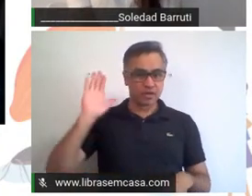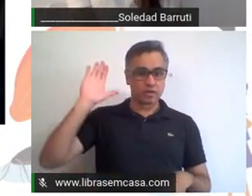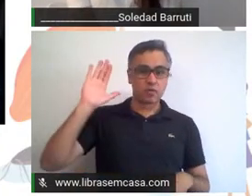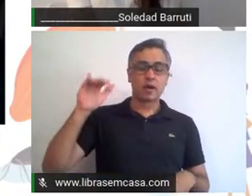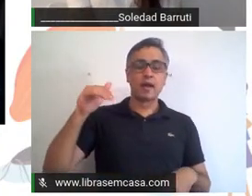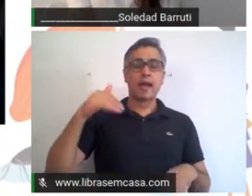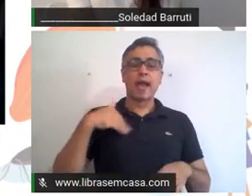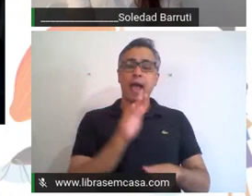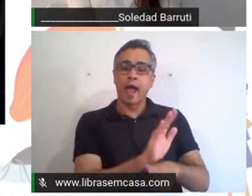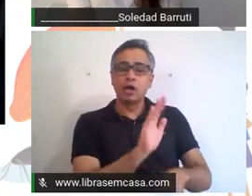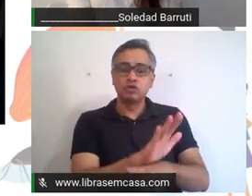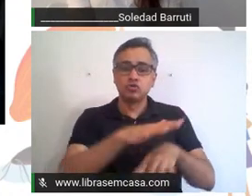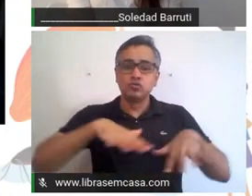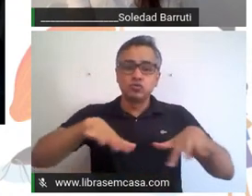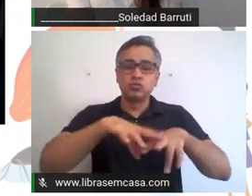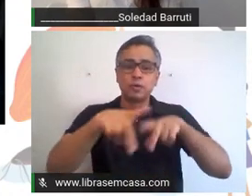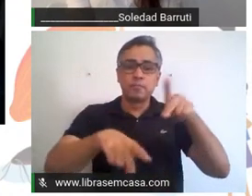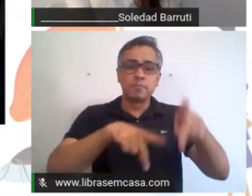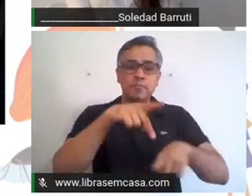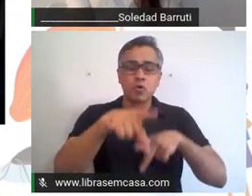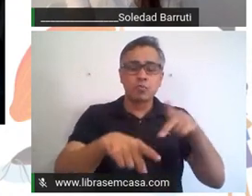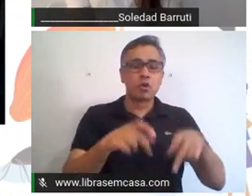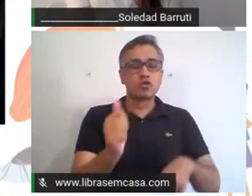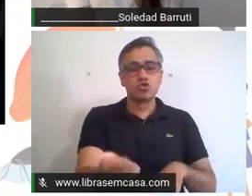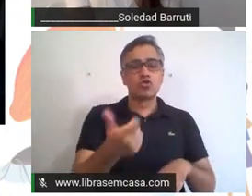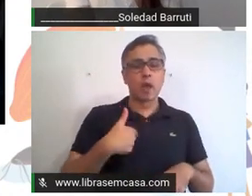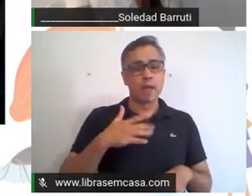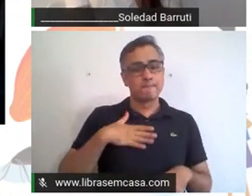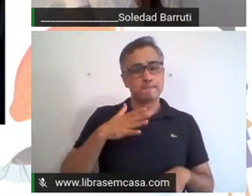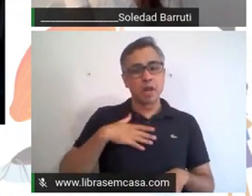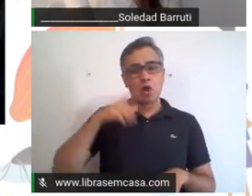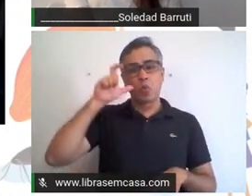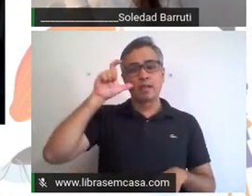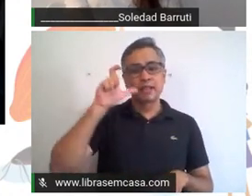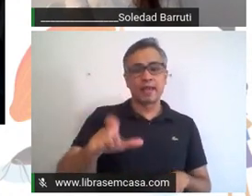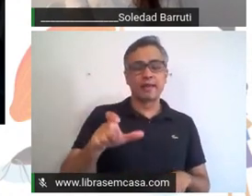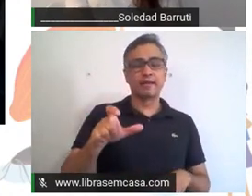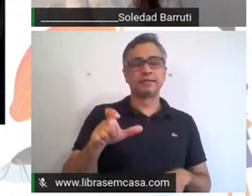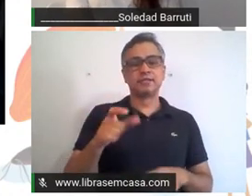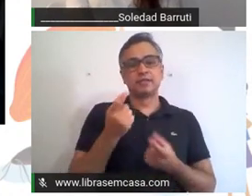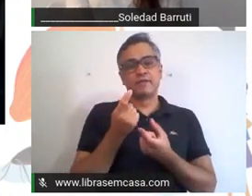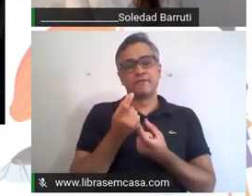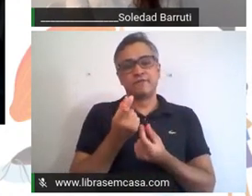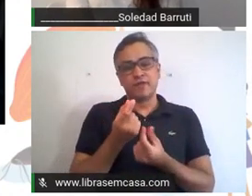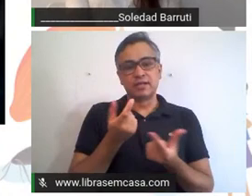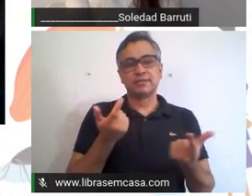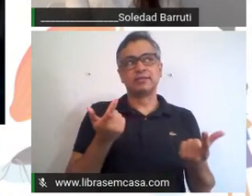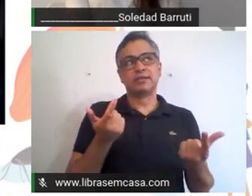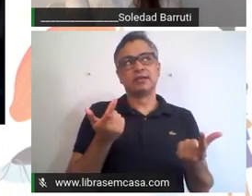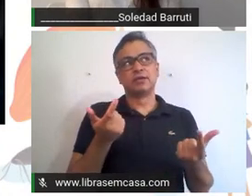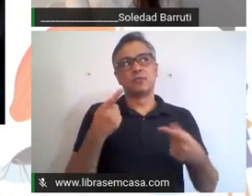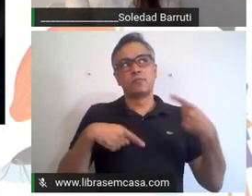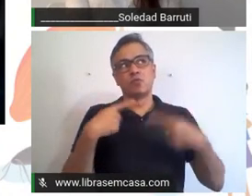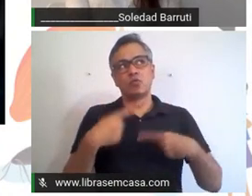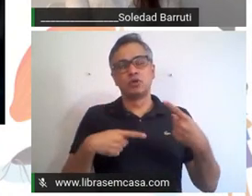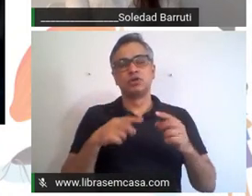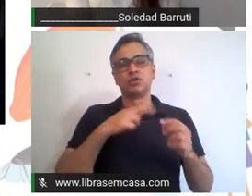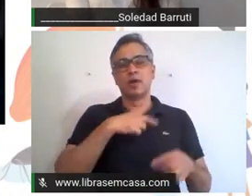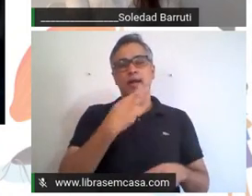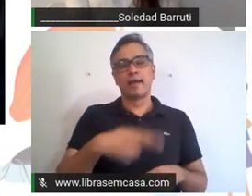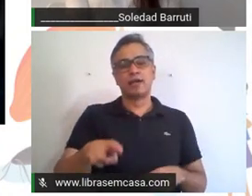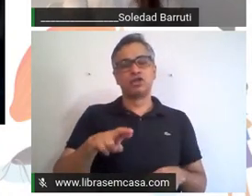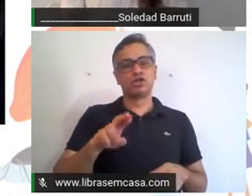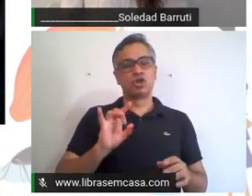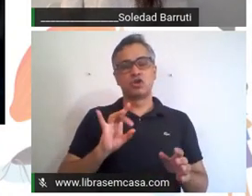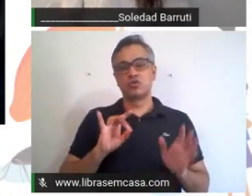da população do que aos seus próprios interesses financeiros, políticos ou religiosos